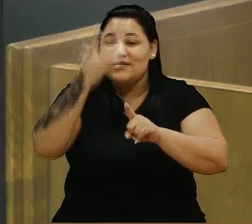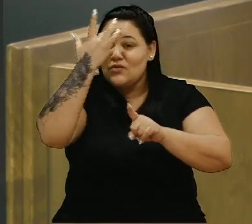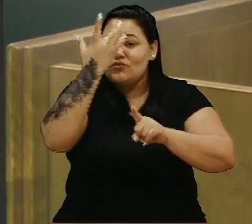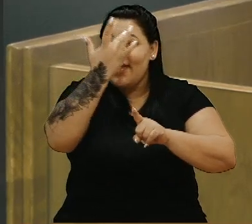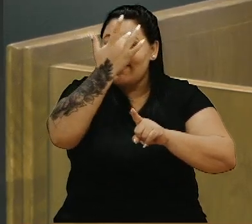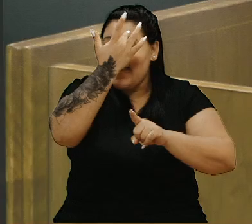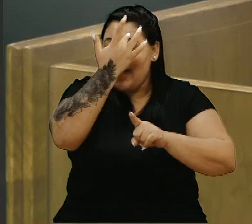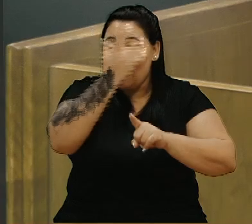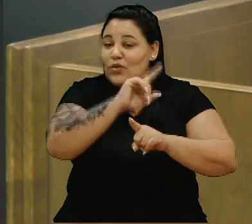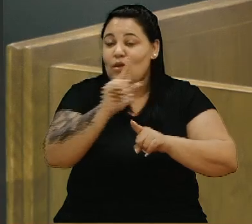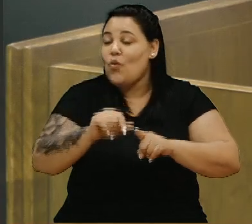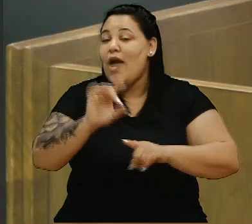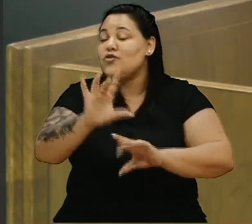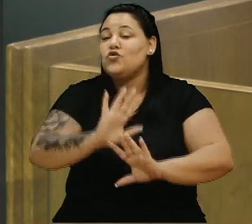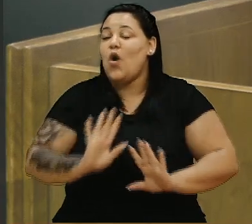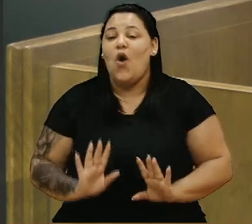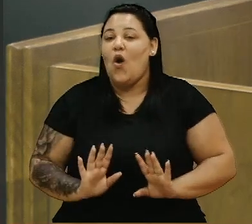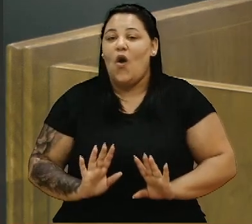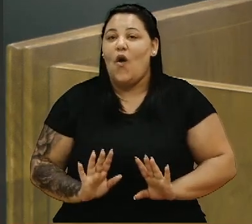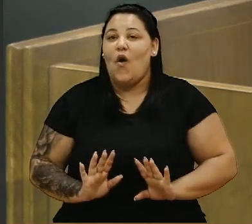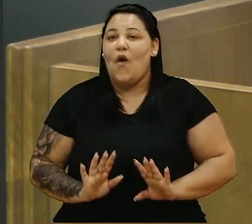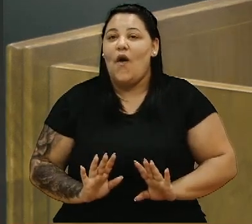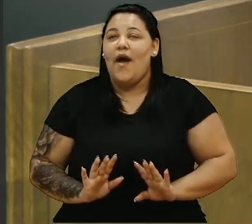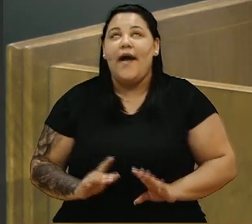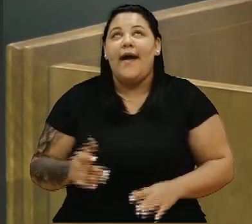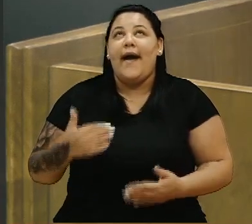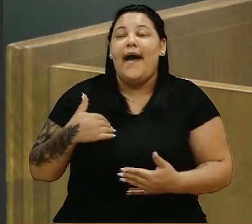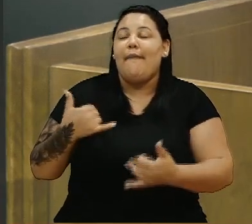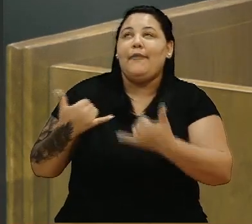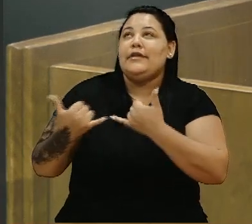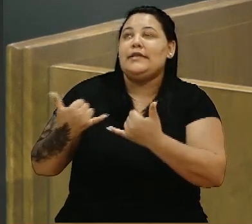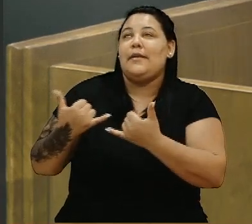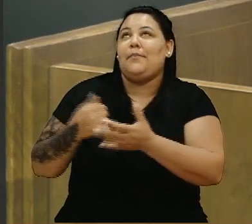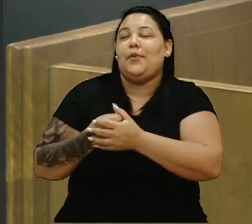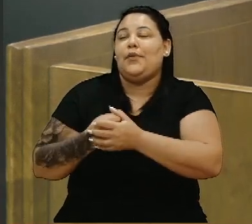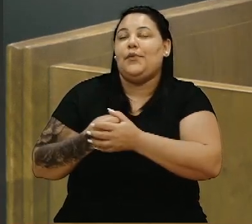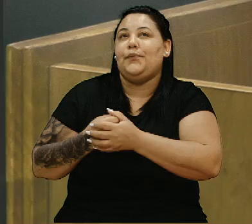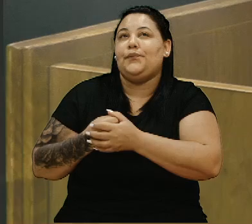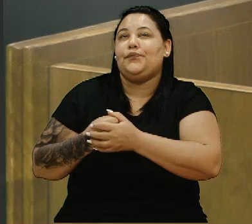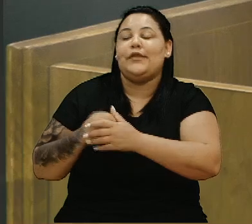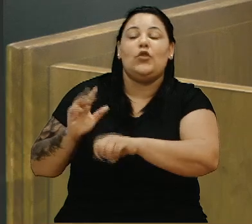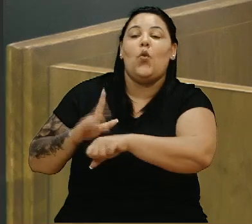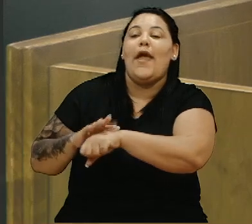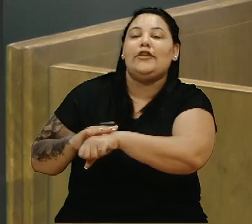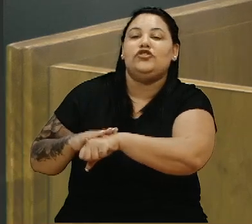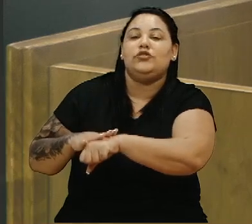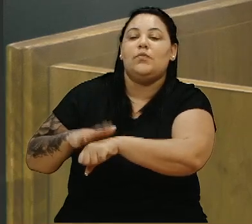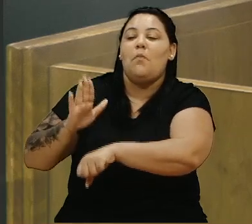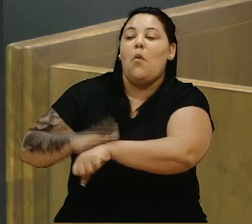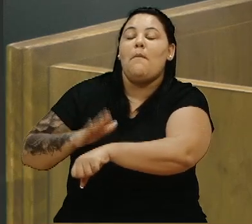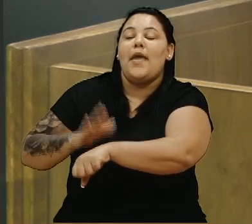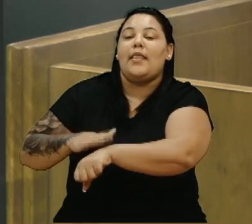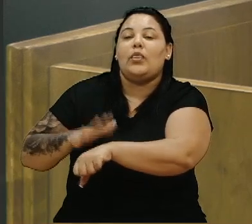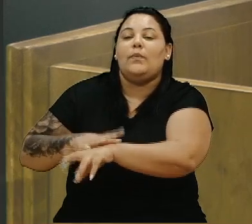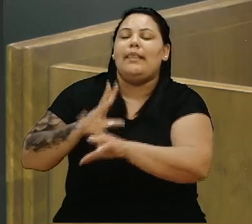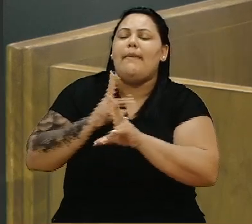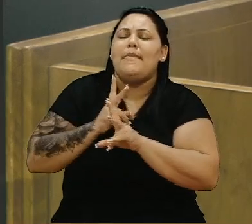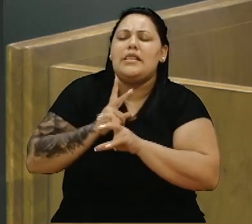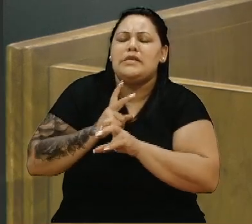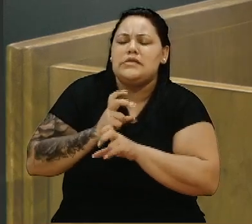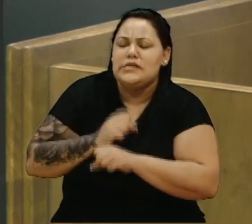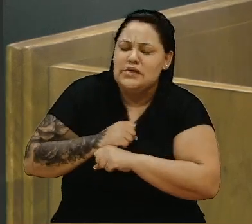mental não é só não estar doente. A saúde mental é quando as